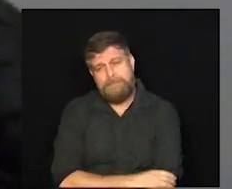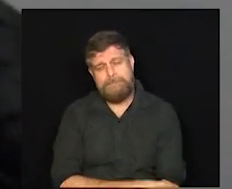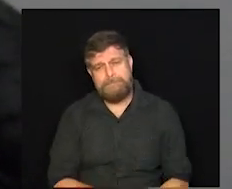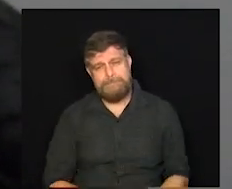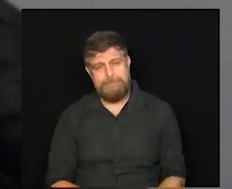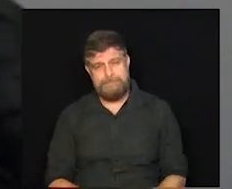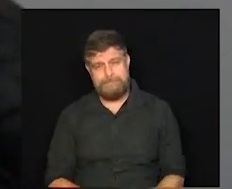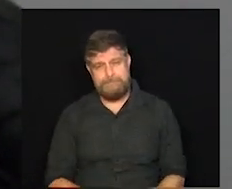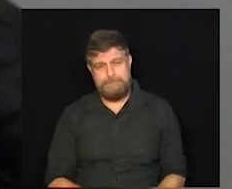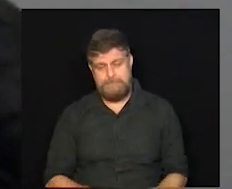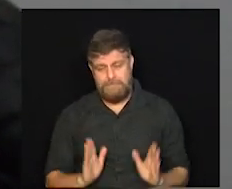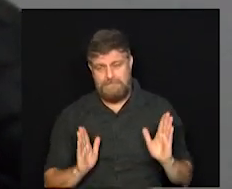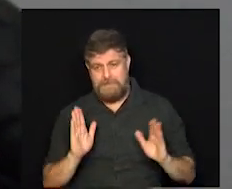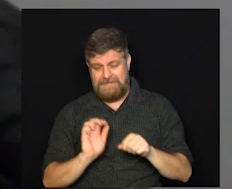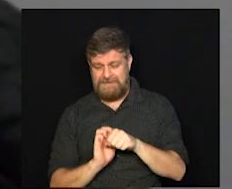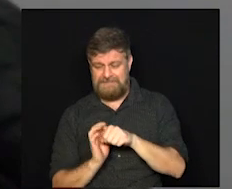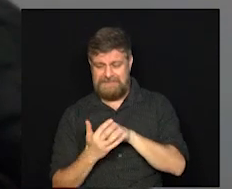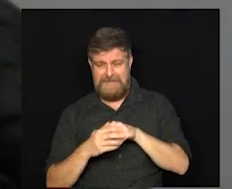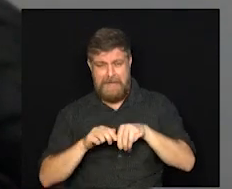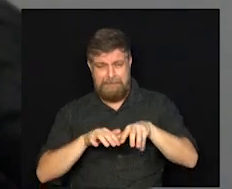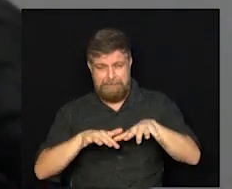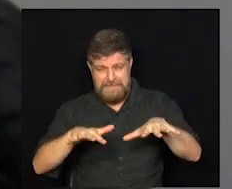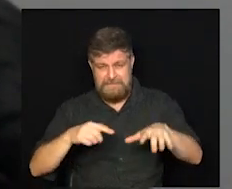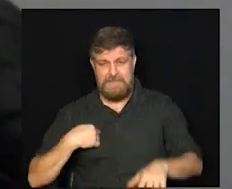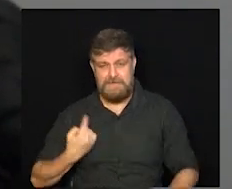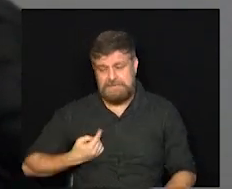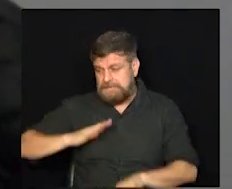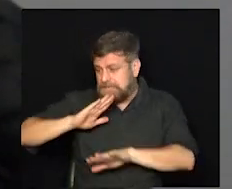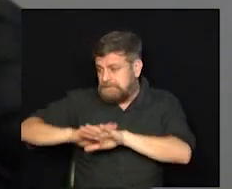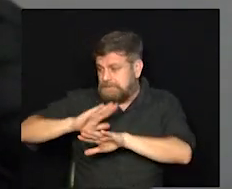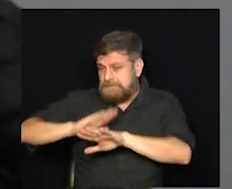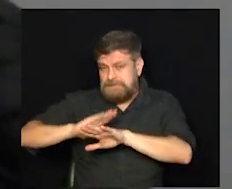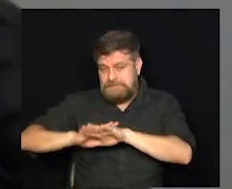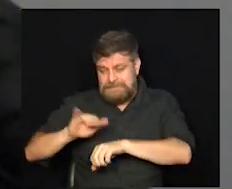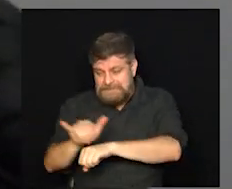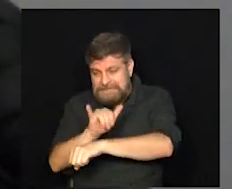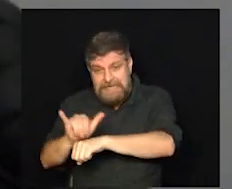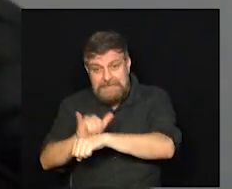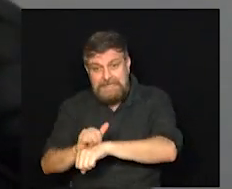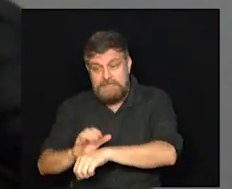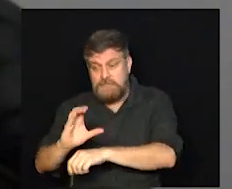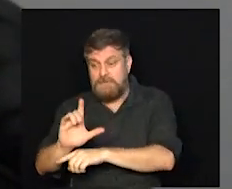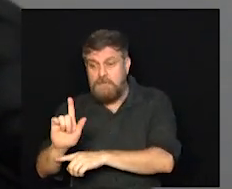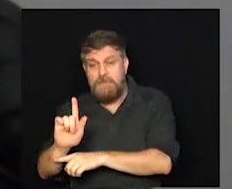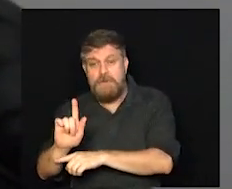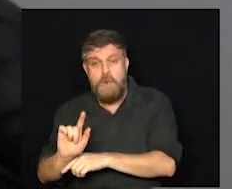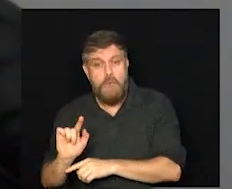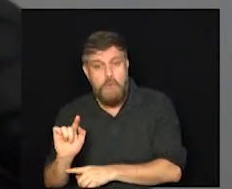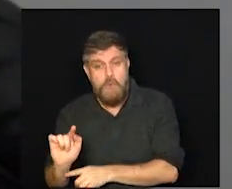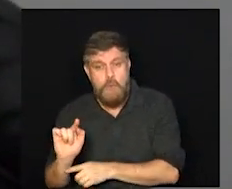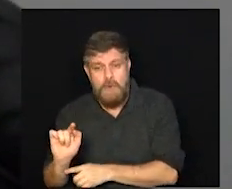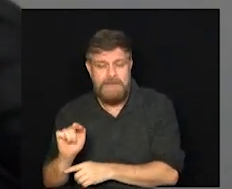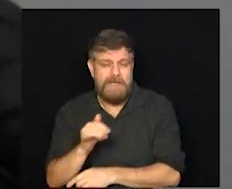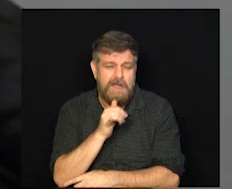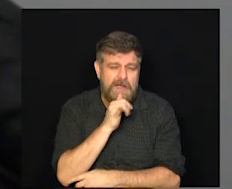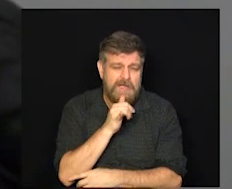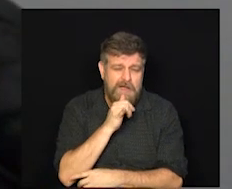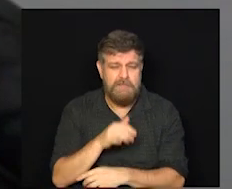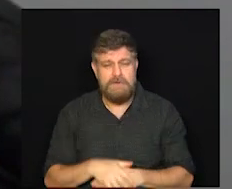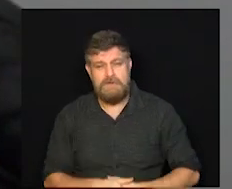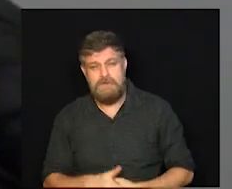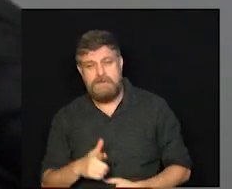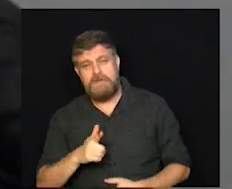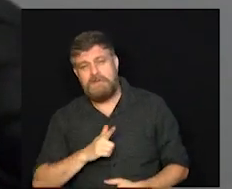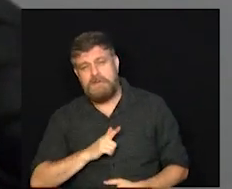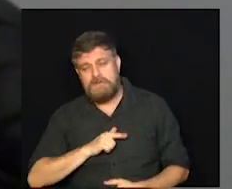nesse tempo de pandemia nós desenvolvemos algumas ações ali na região. Por exemplo, temos